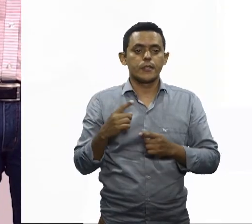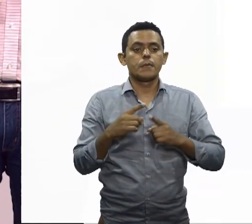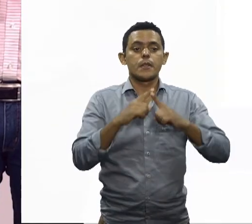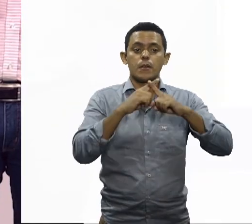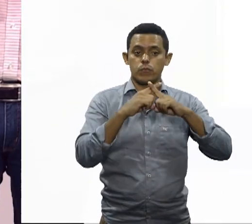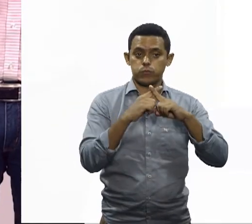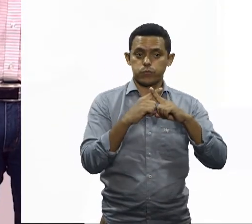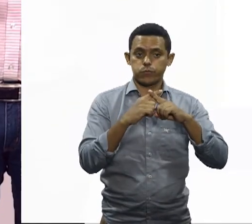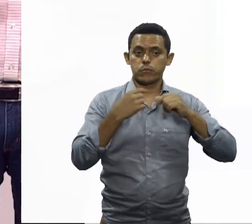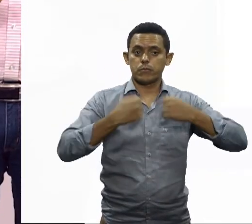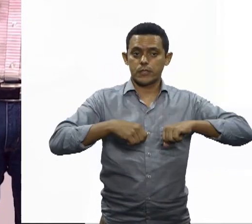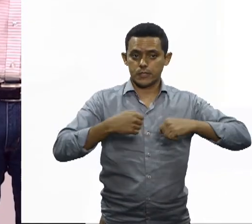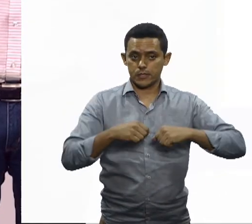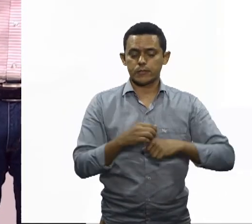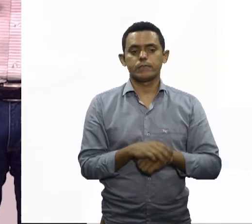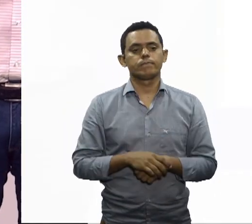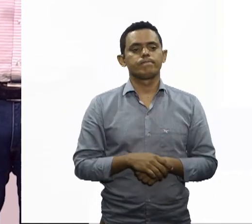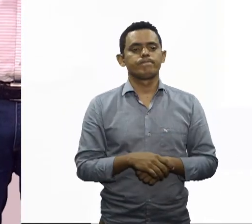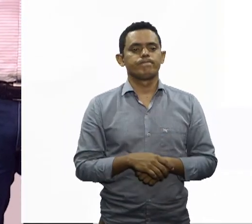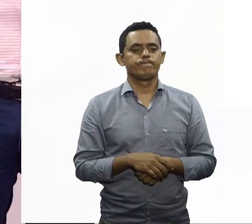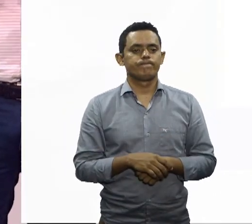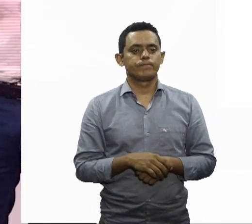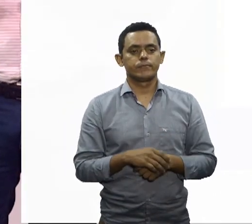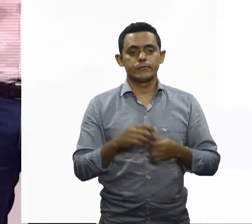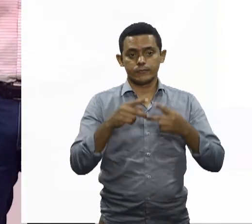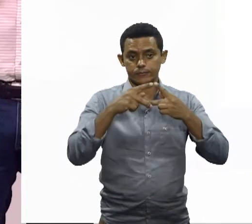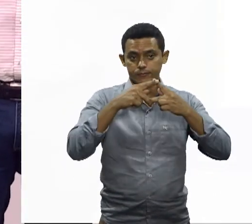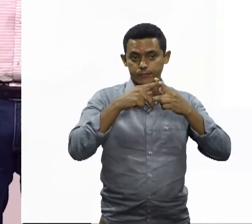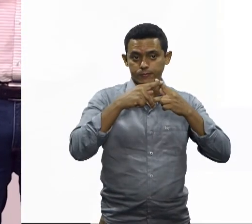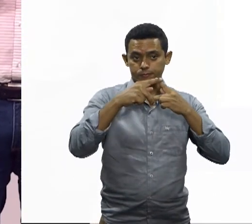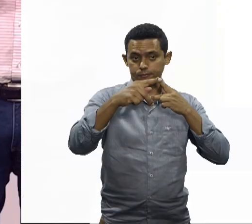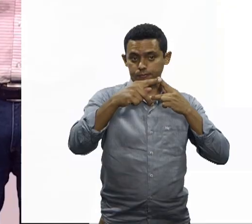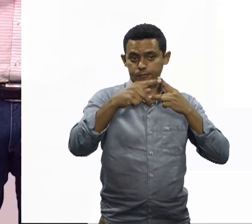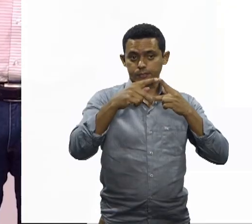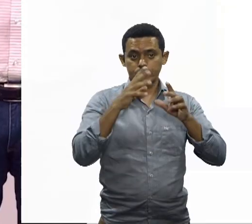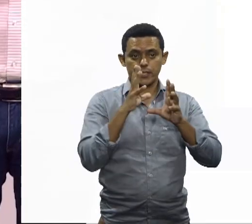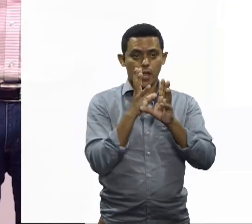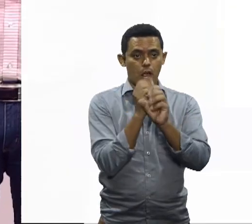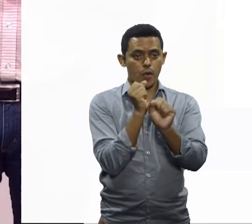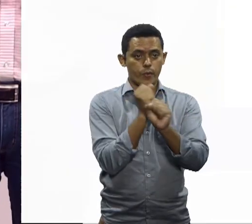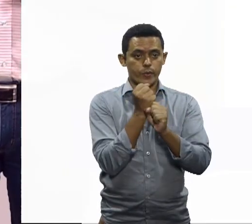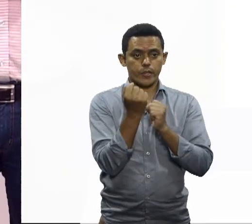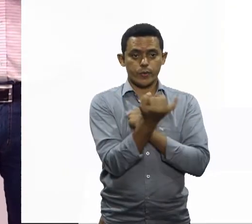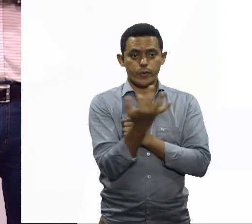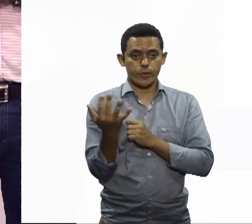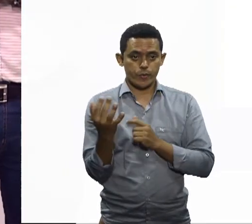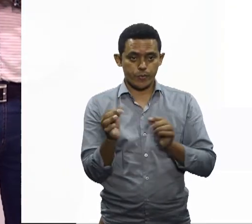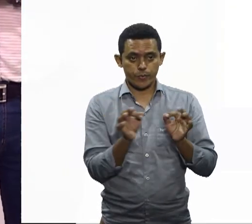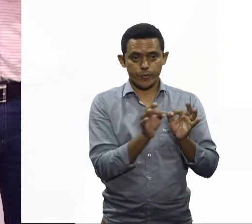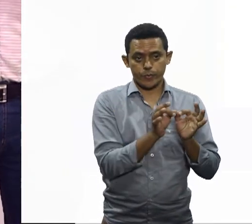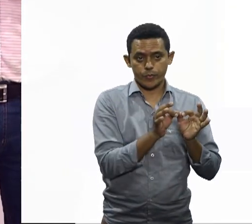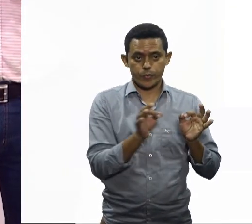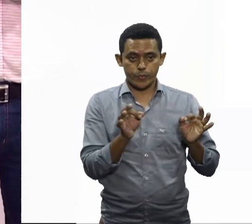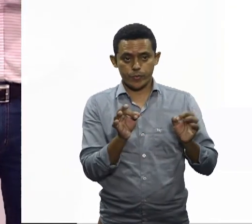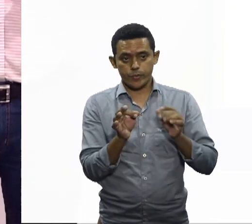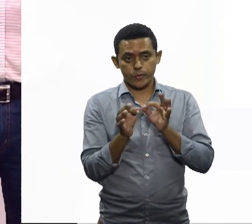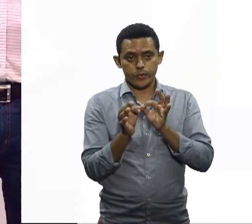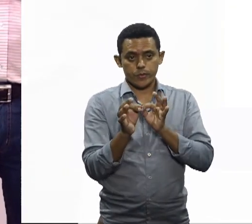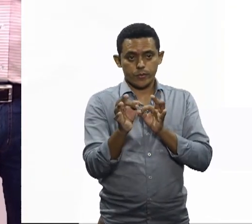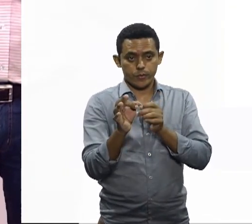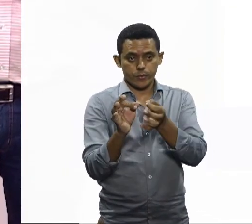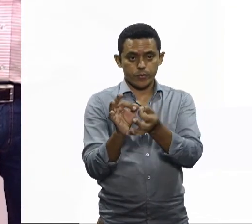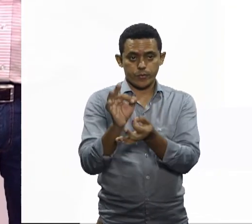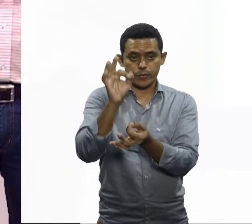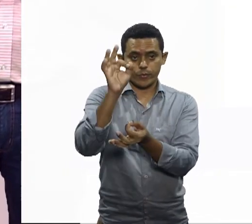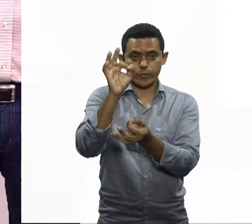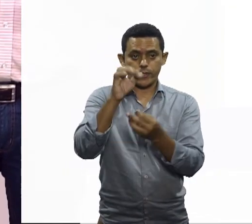tenho um paralelepípedo reto, retângulo, você sabe que para encontrar o volume, você deve multiplicar comprimento vezes largura vezes altura, que